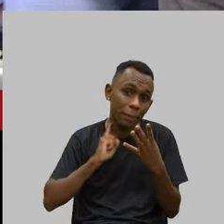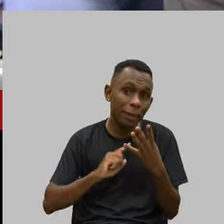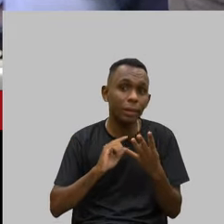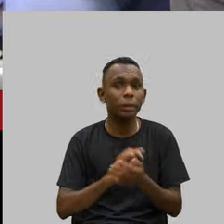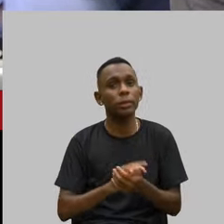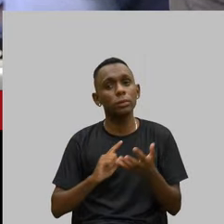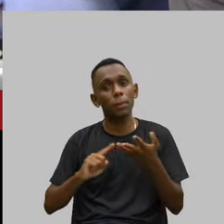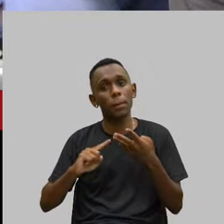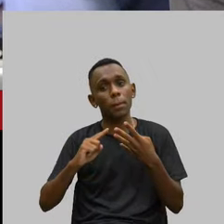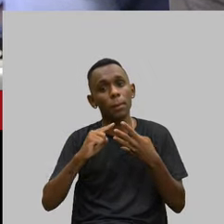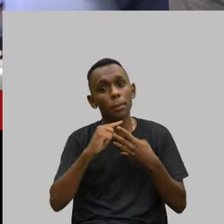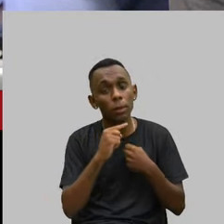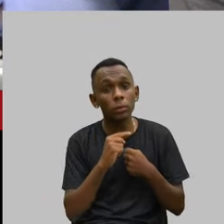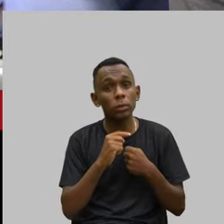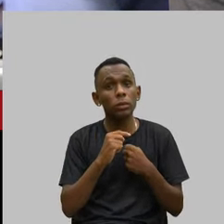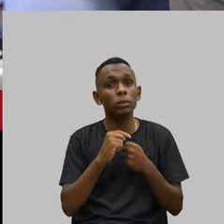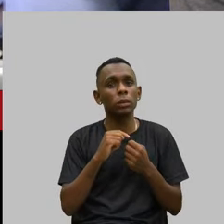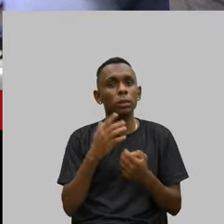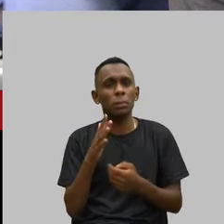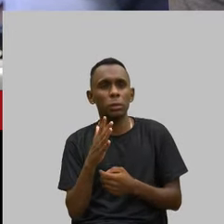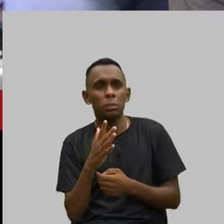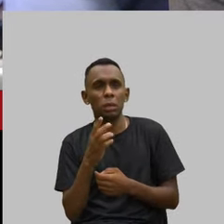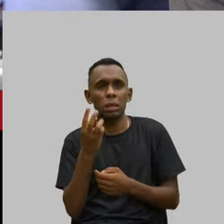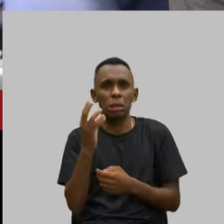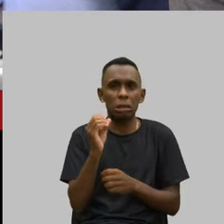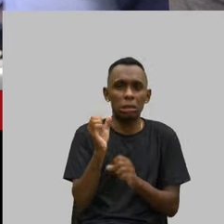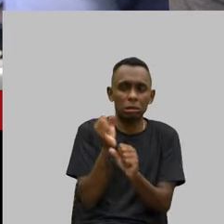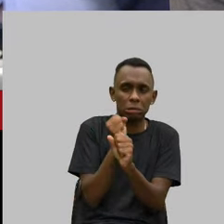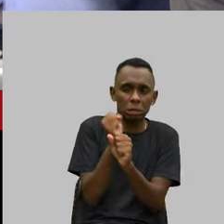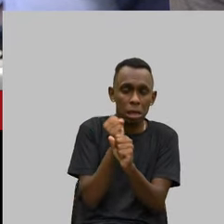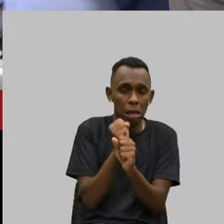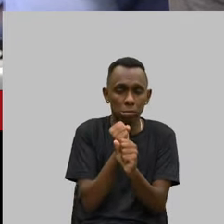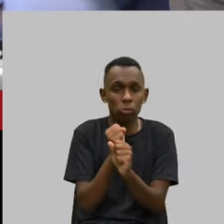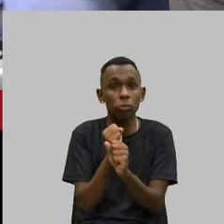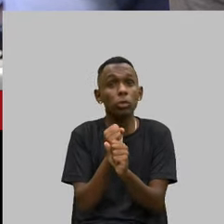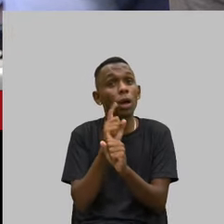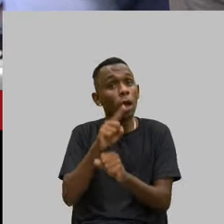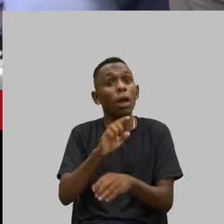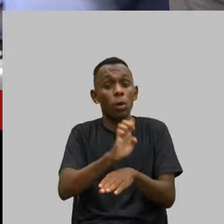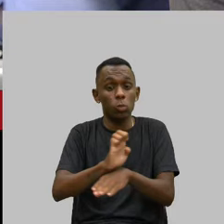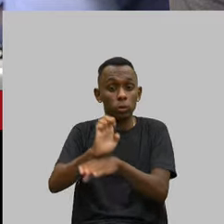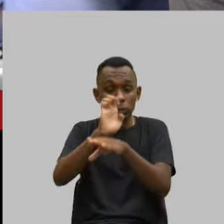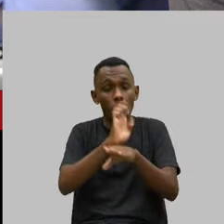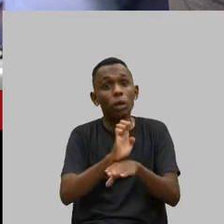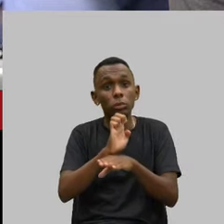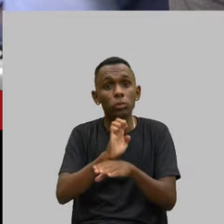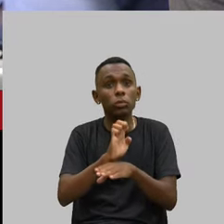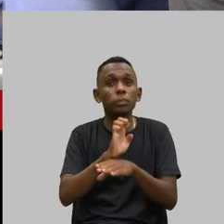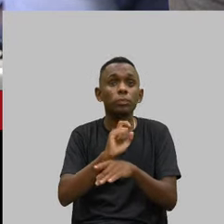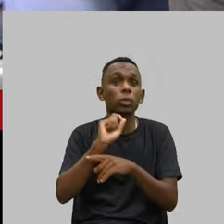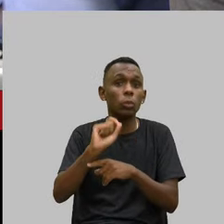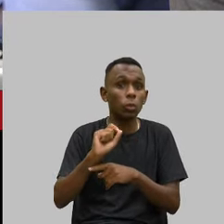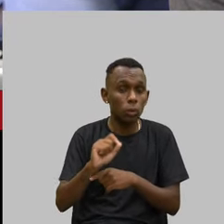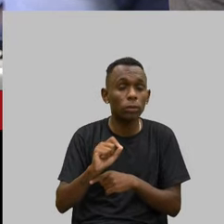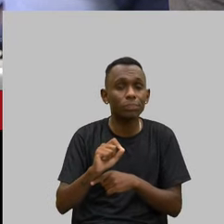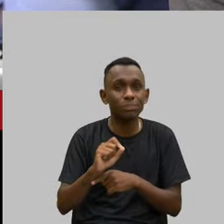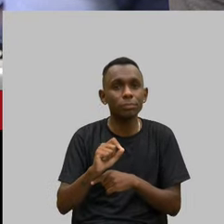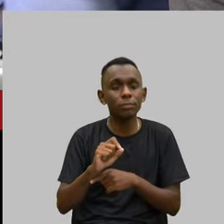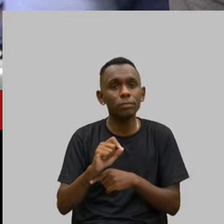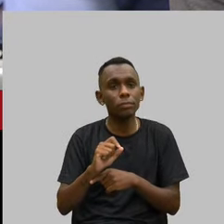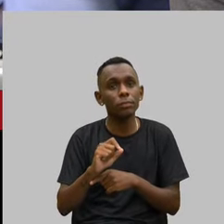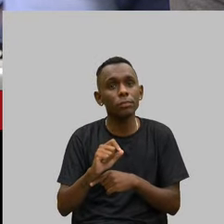depois de três ou quatro décadas né são estados que restaram que não tiveram a sua situação